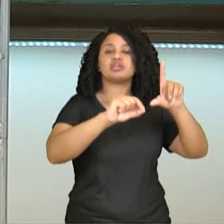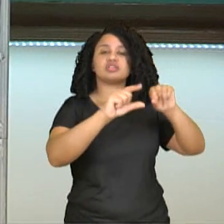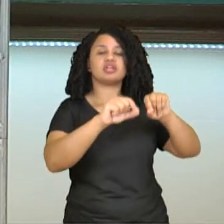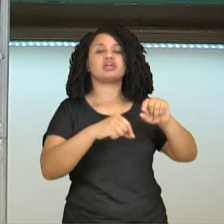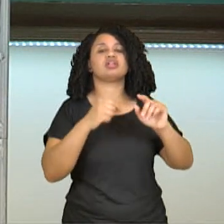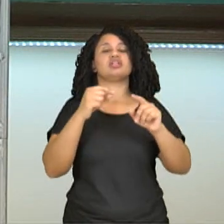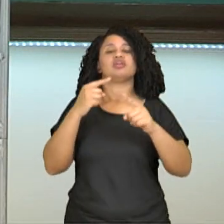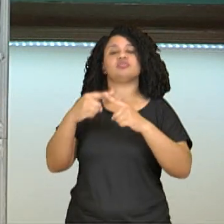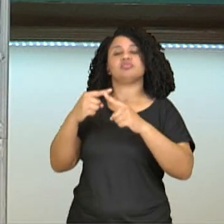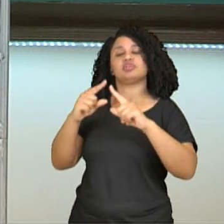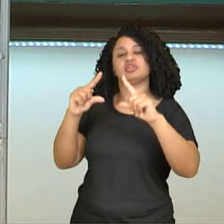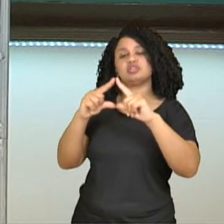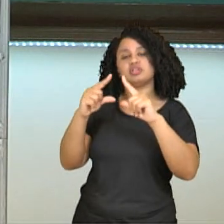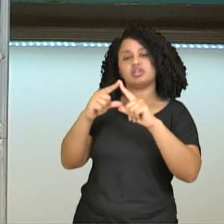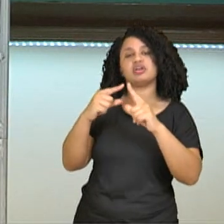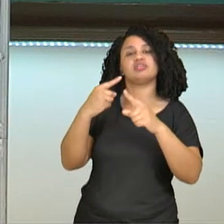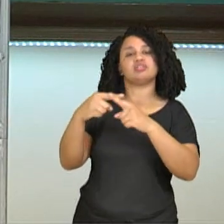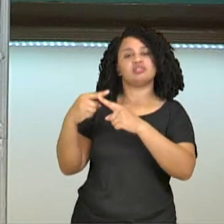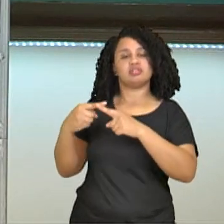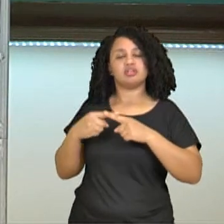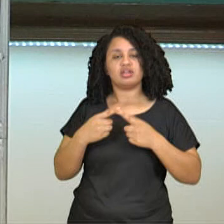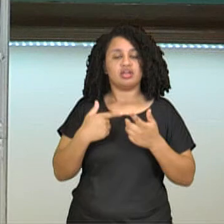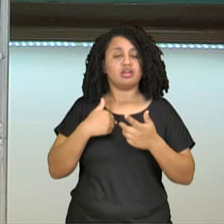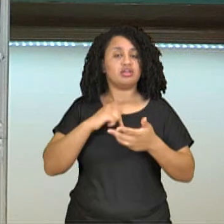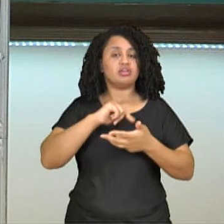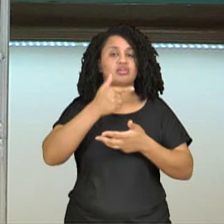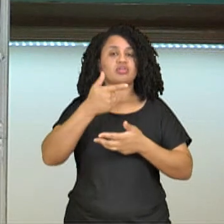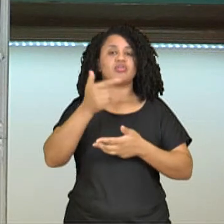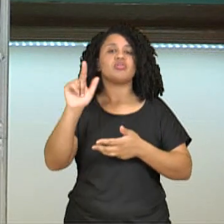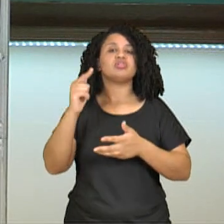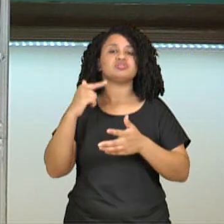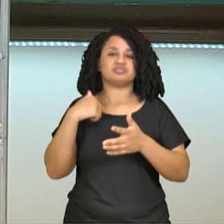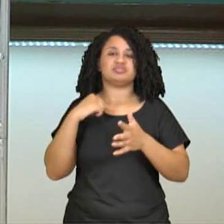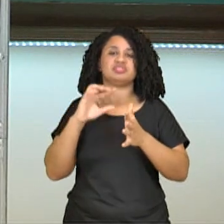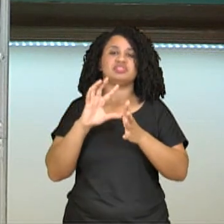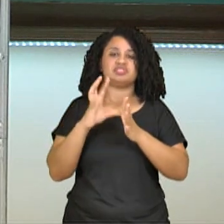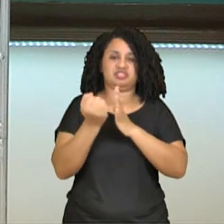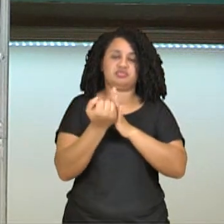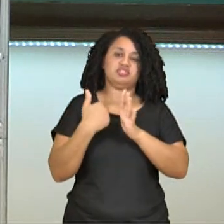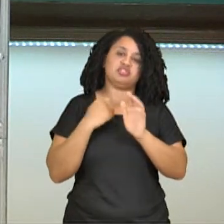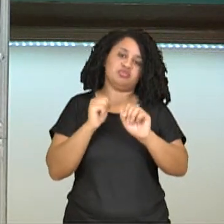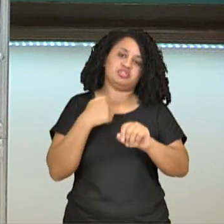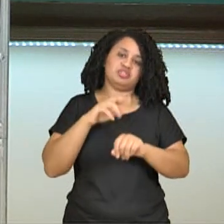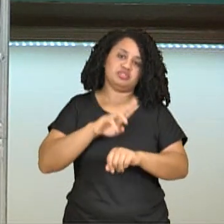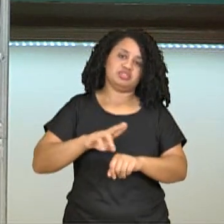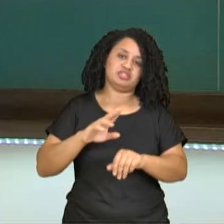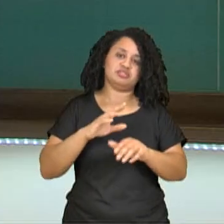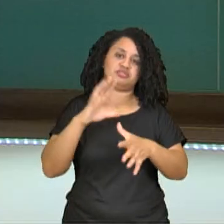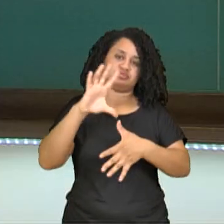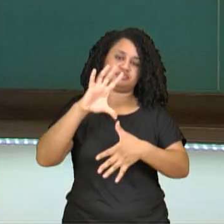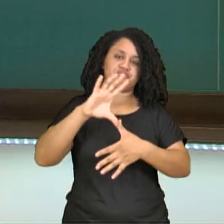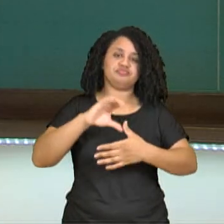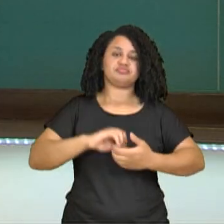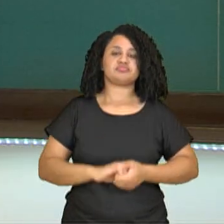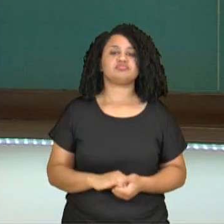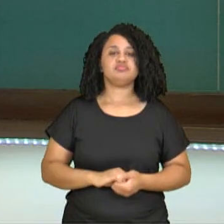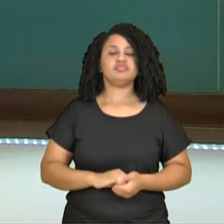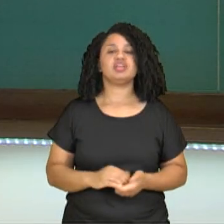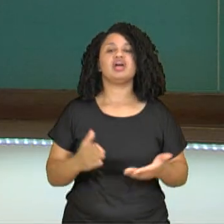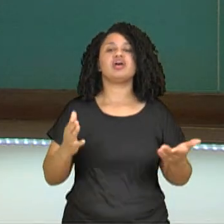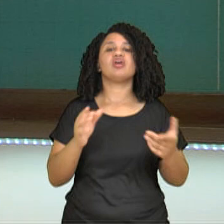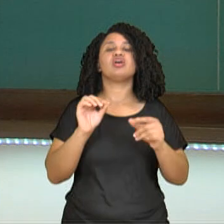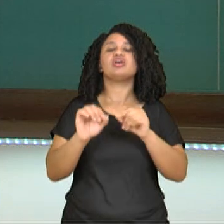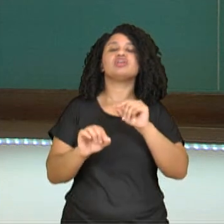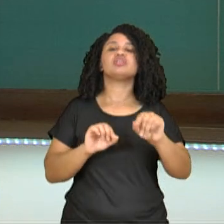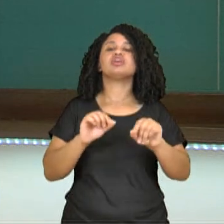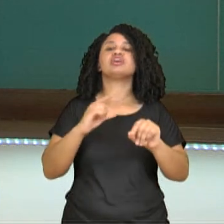outros símbolos que possivelmente estariam sendo empregados no mapa. Agora a gente vai falar dos paralelos e